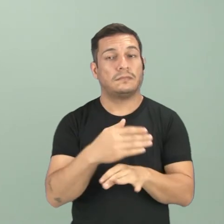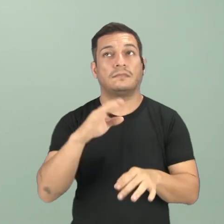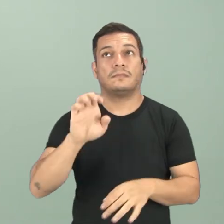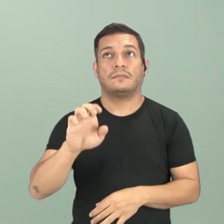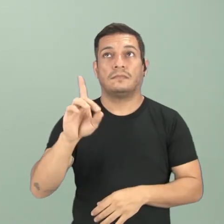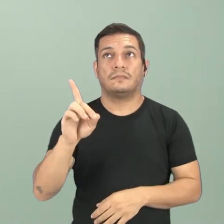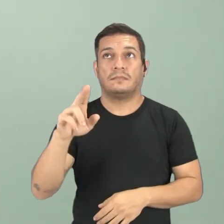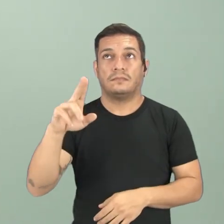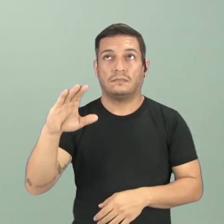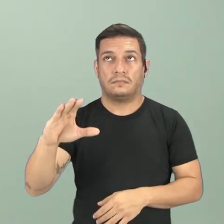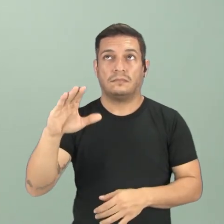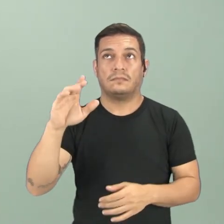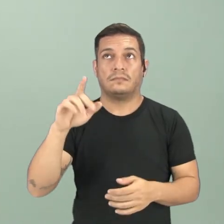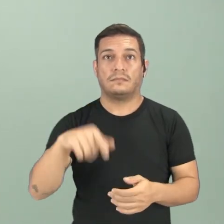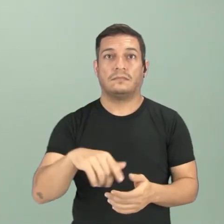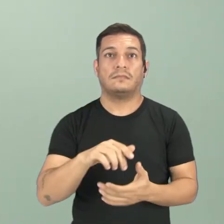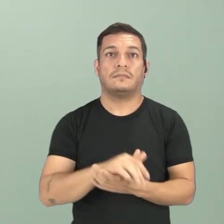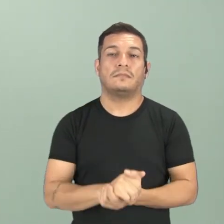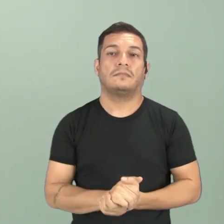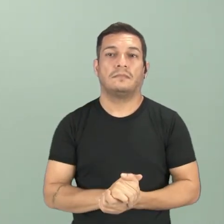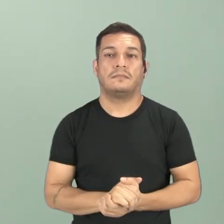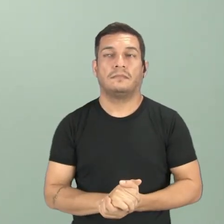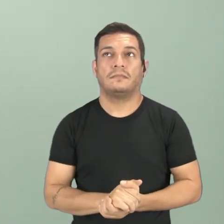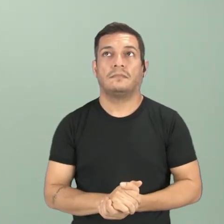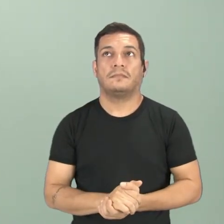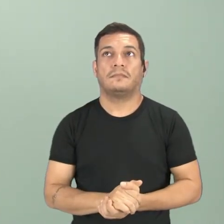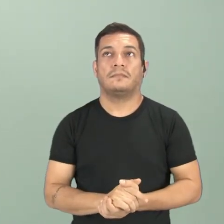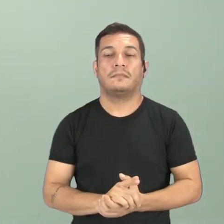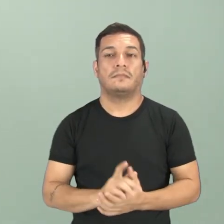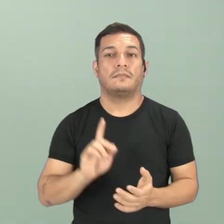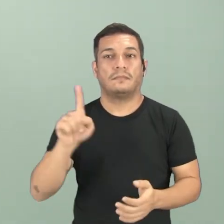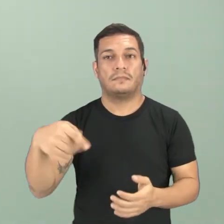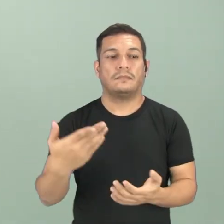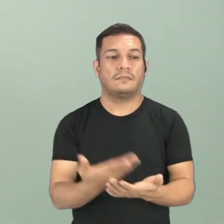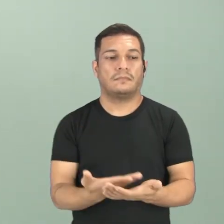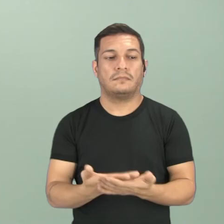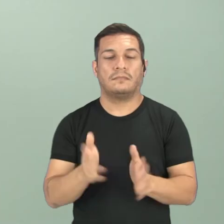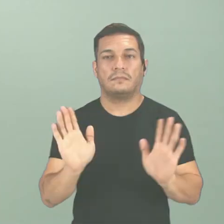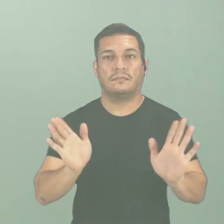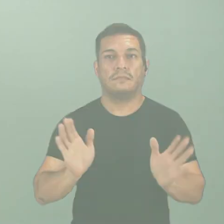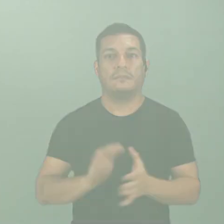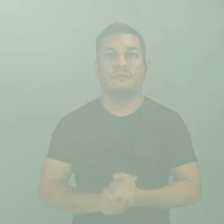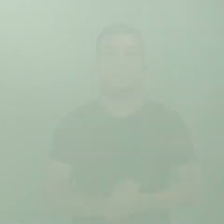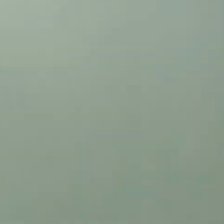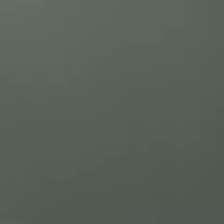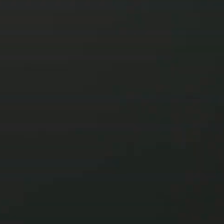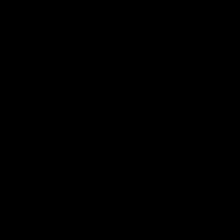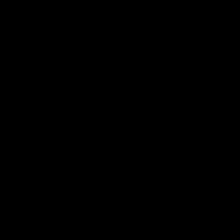plataforma eduque.ac. Até a nossa próxima videoaula.